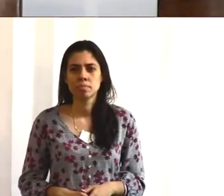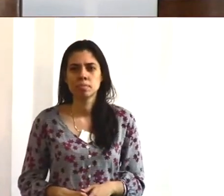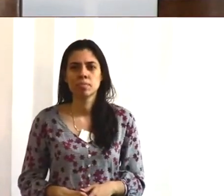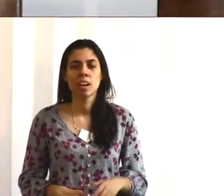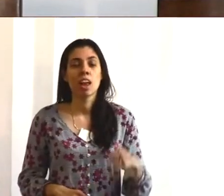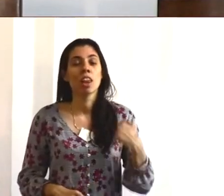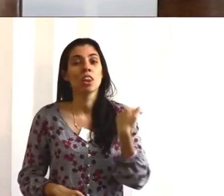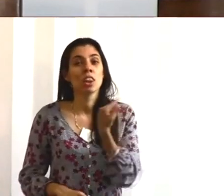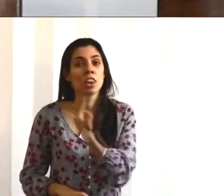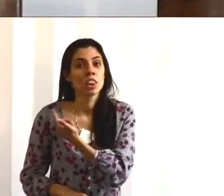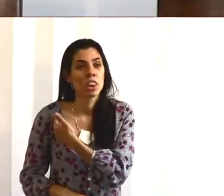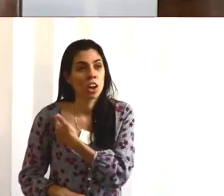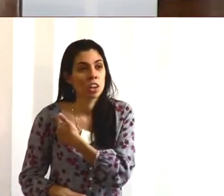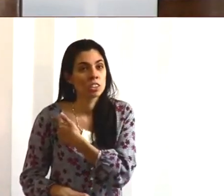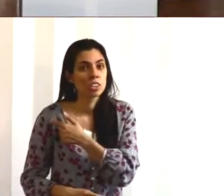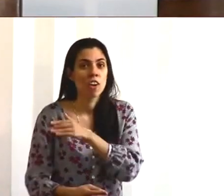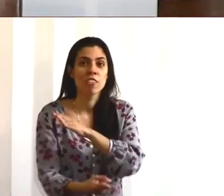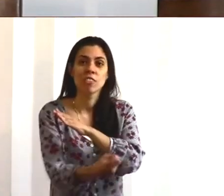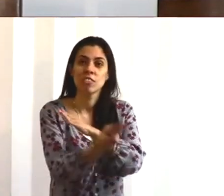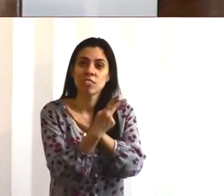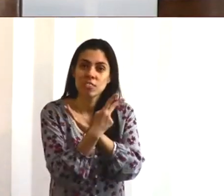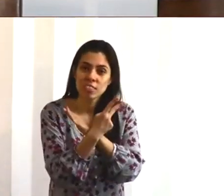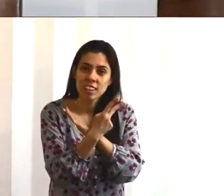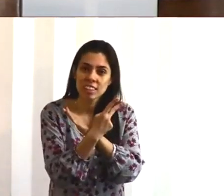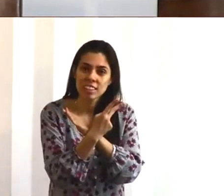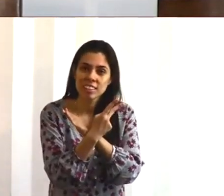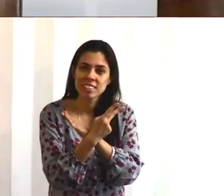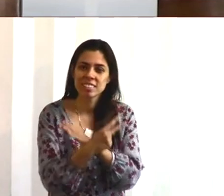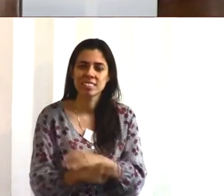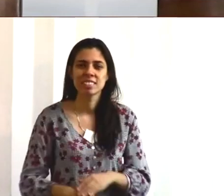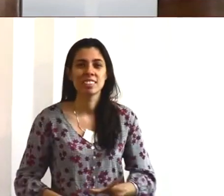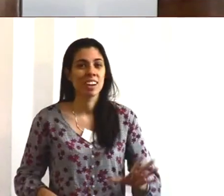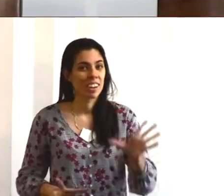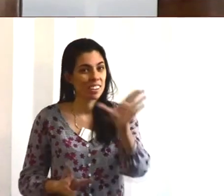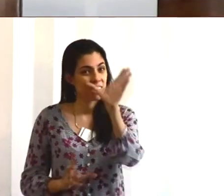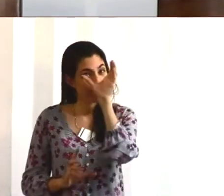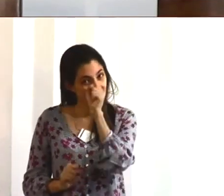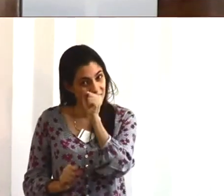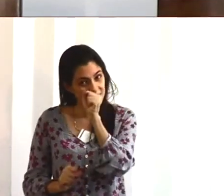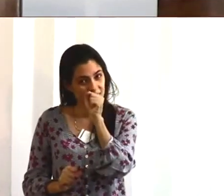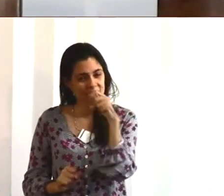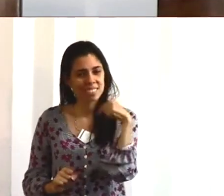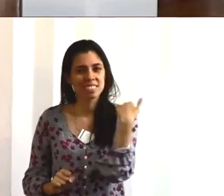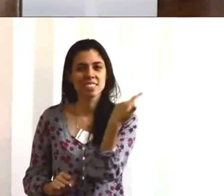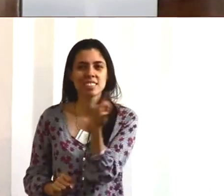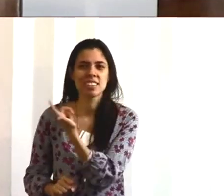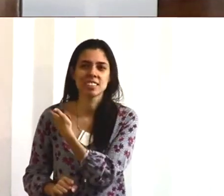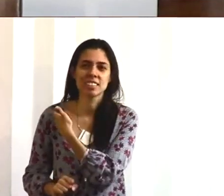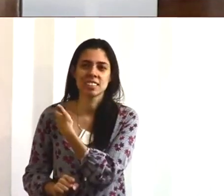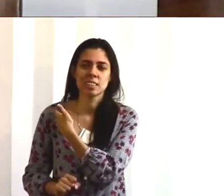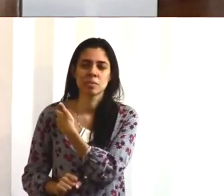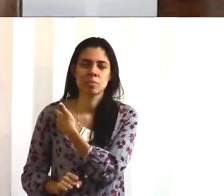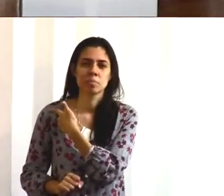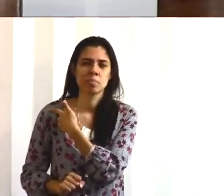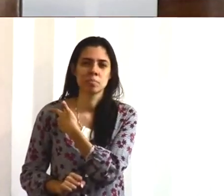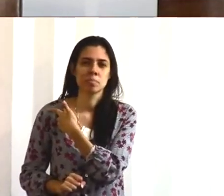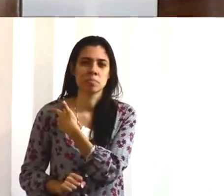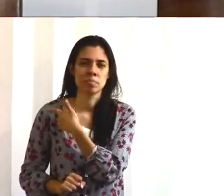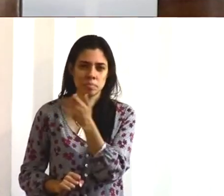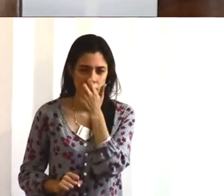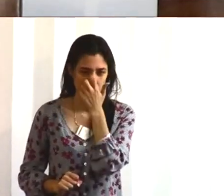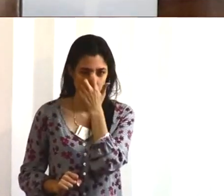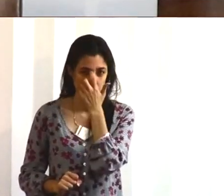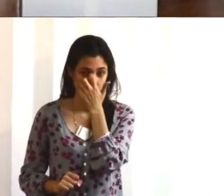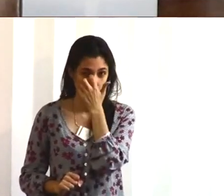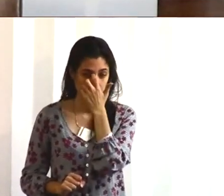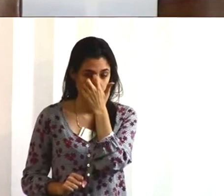nosso refúgio. Ele é a nossa fortaleza. Nós temos em outro momento o